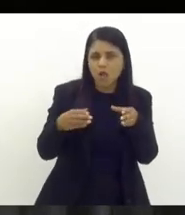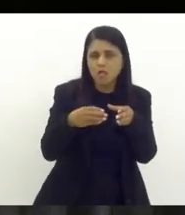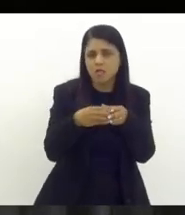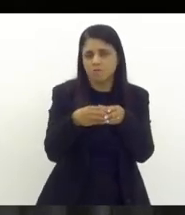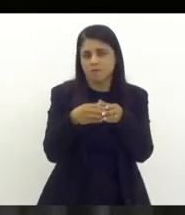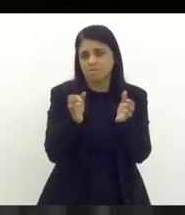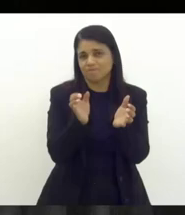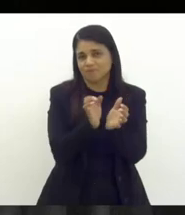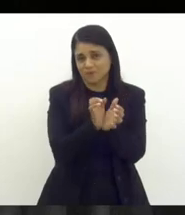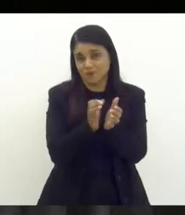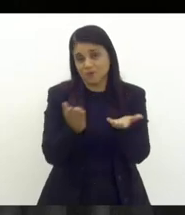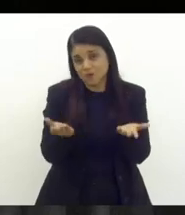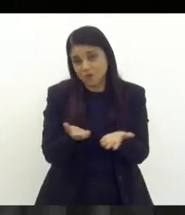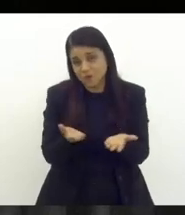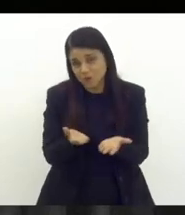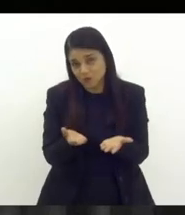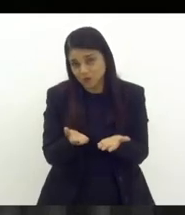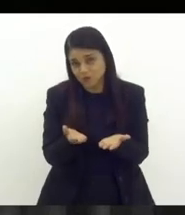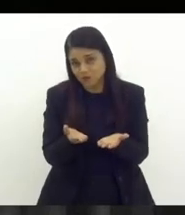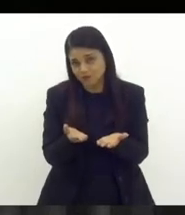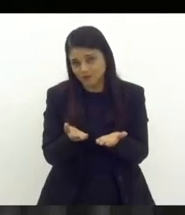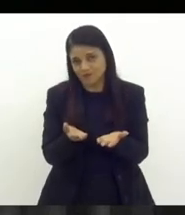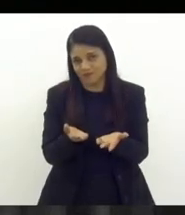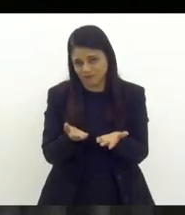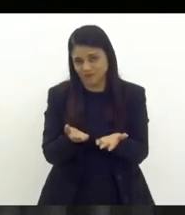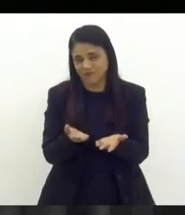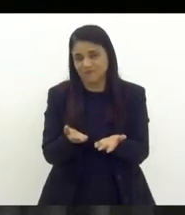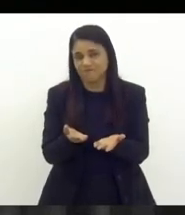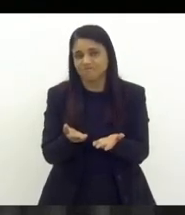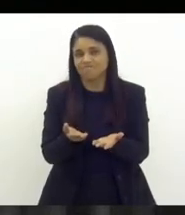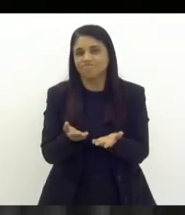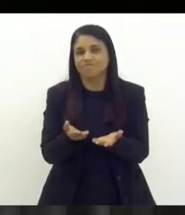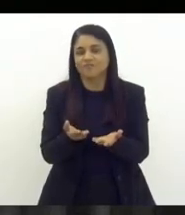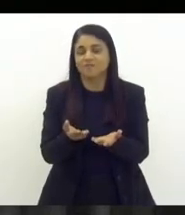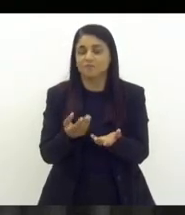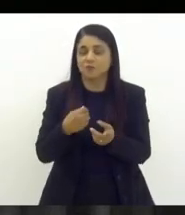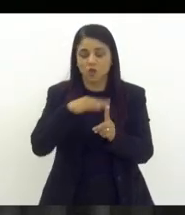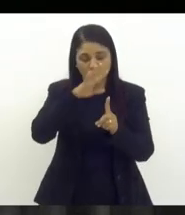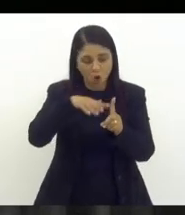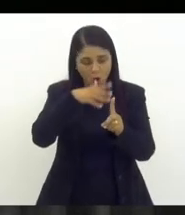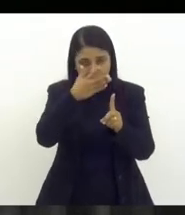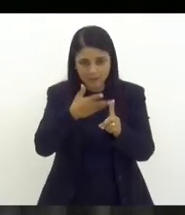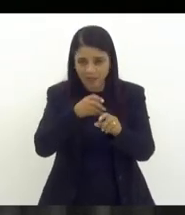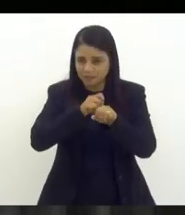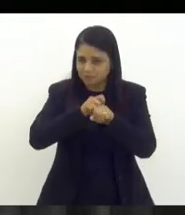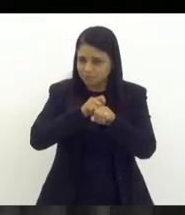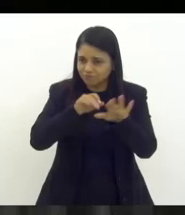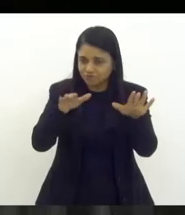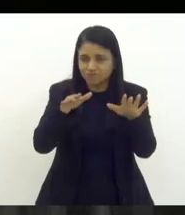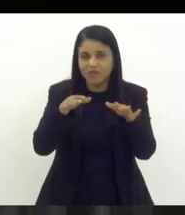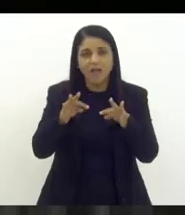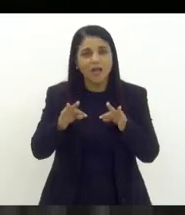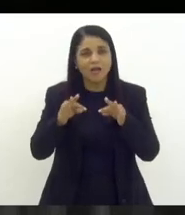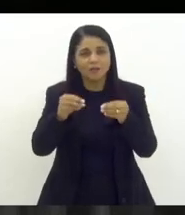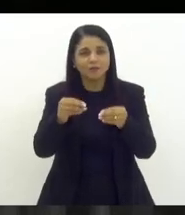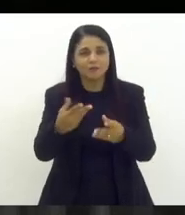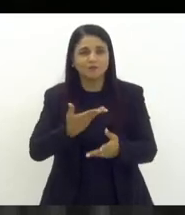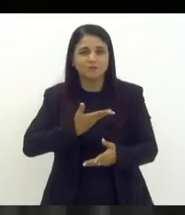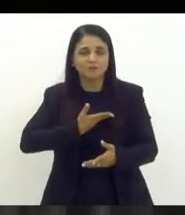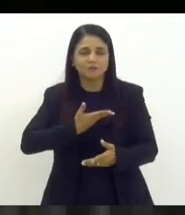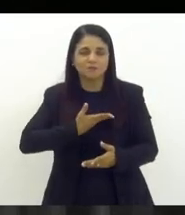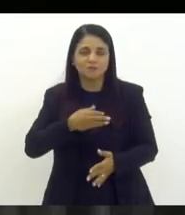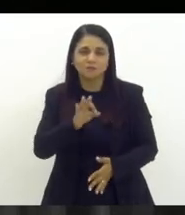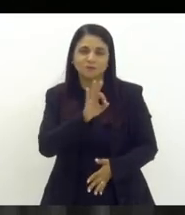é hoje então eu quero estender essa homenagem a todos os meus amigos policiais